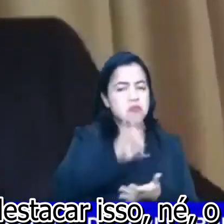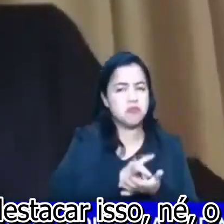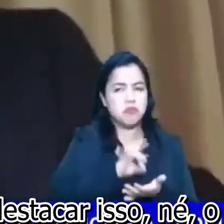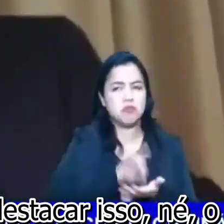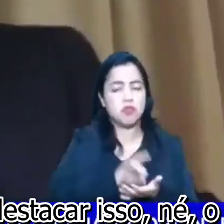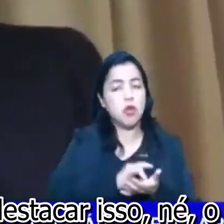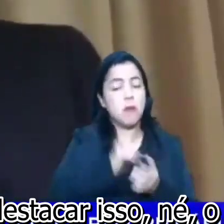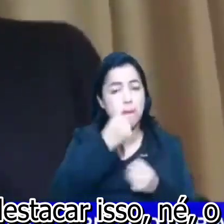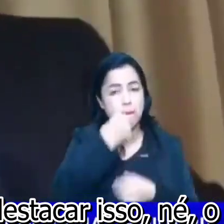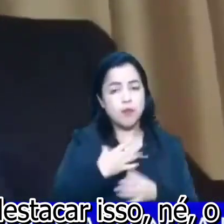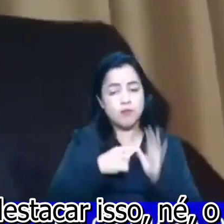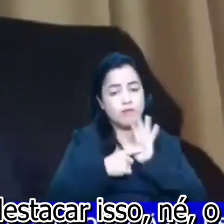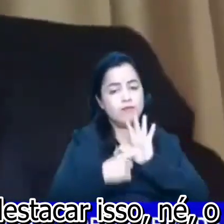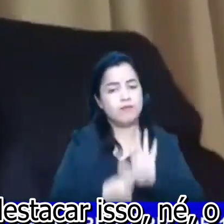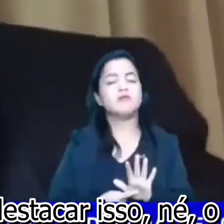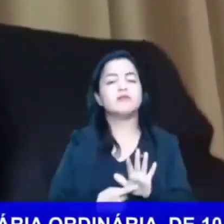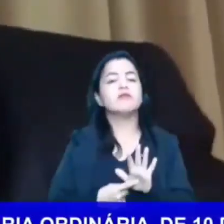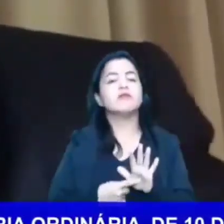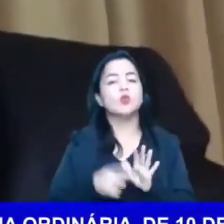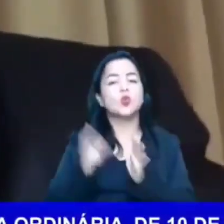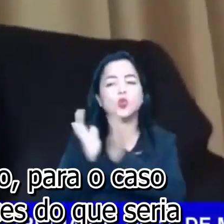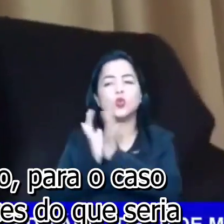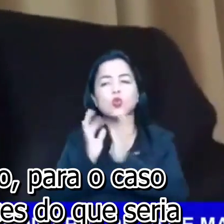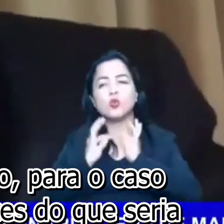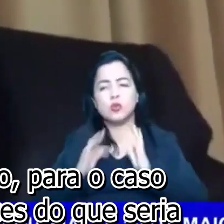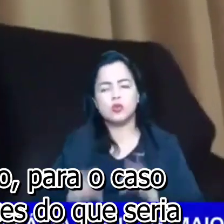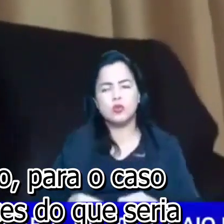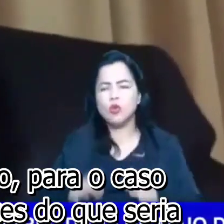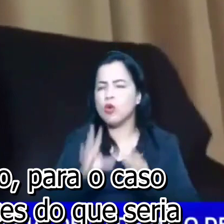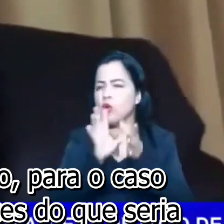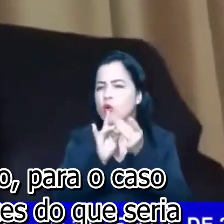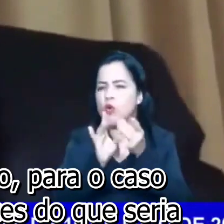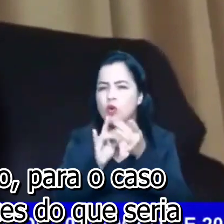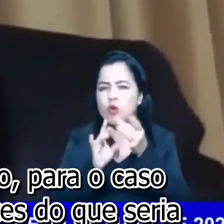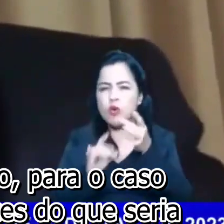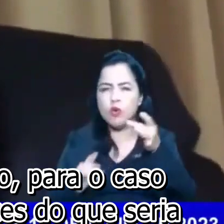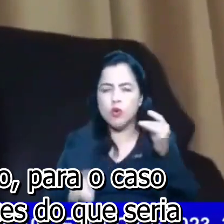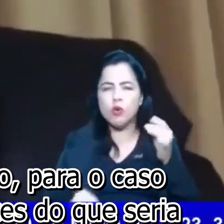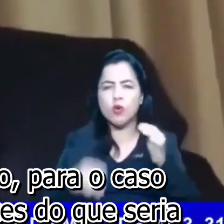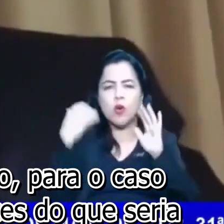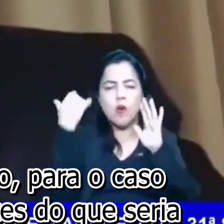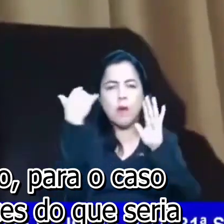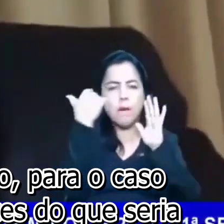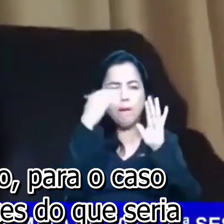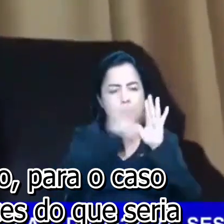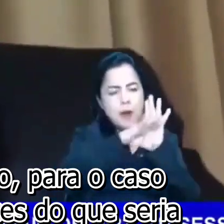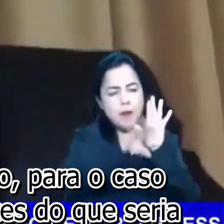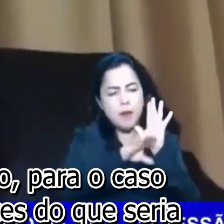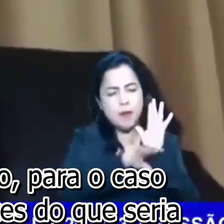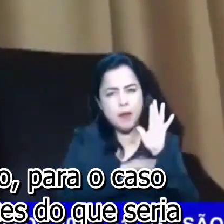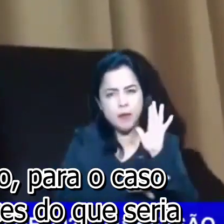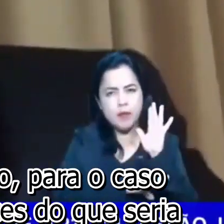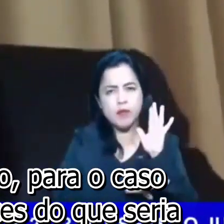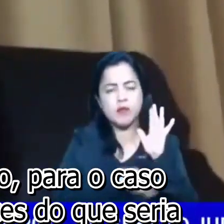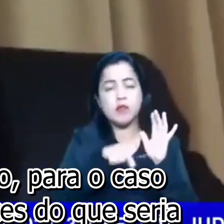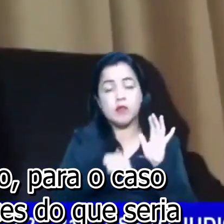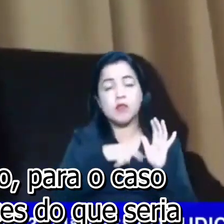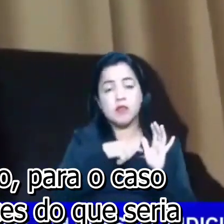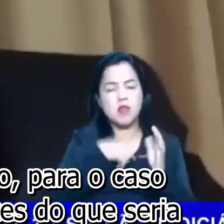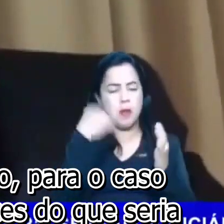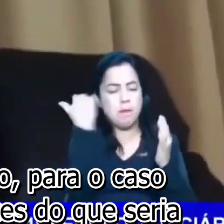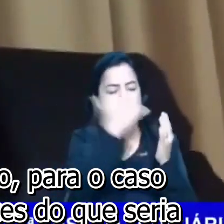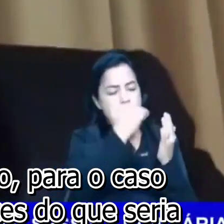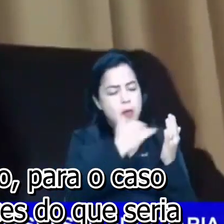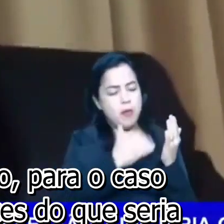gente destacar isso, né? O núcleo faz uma análise muito detalhada, caso a caso. Para o caso concreto, realmente, os valores eram